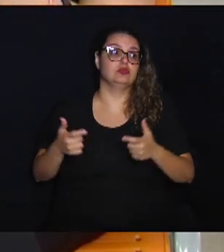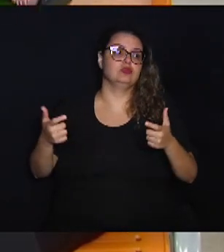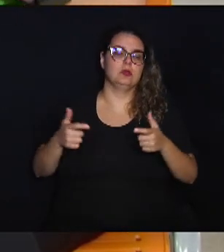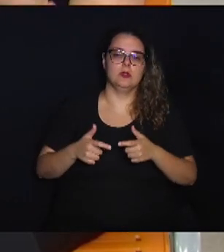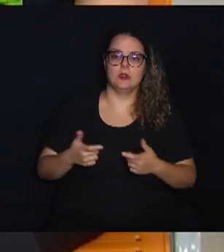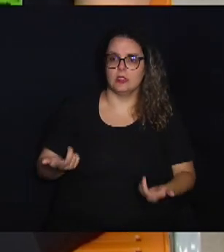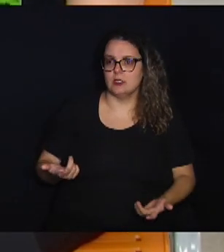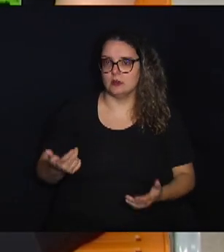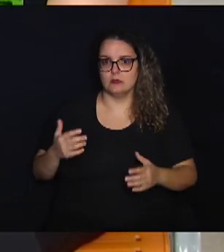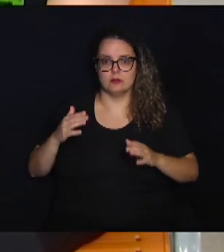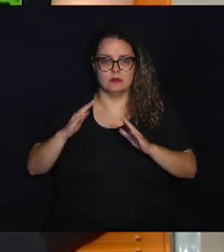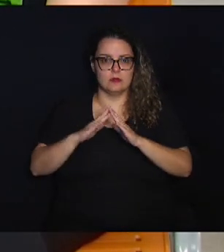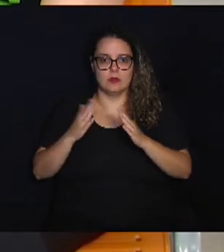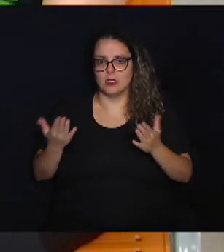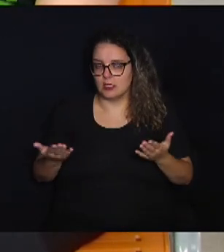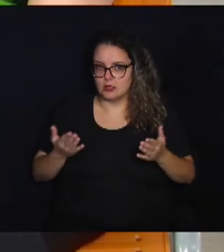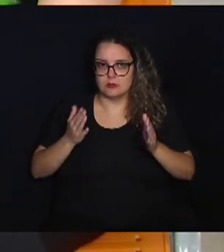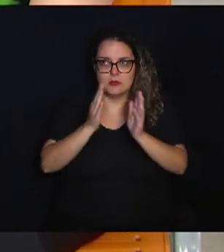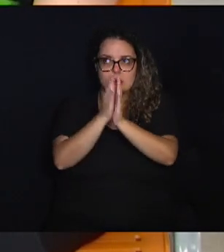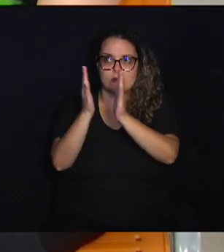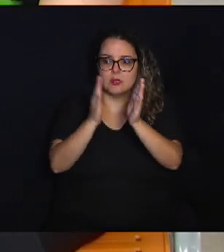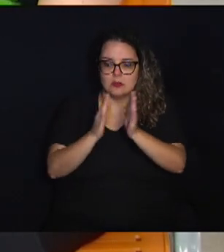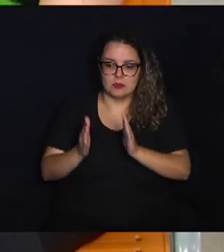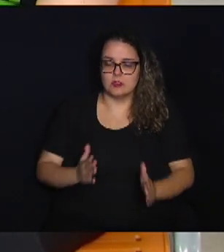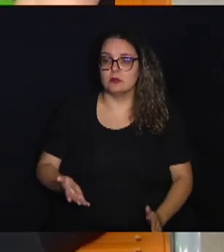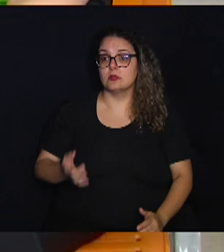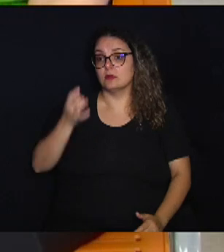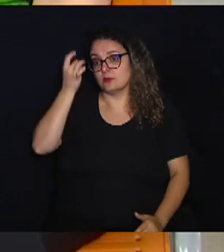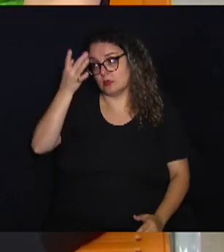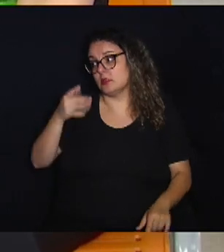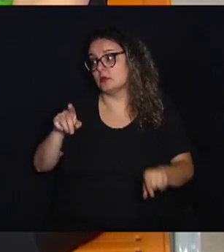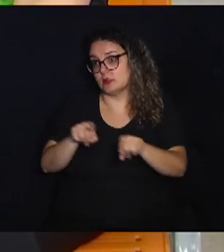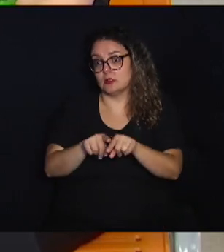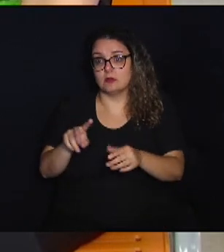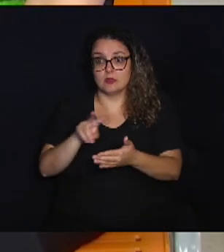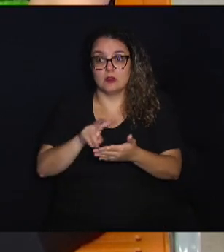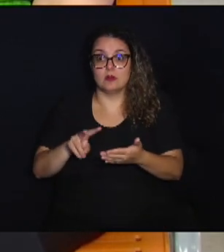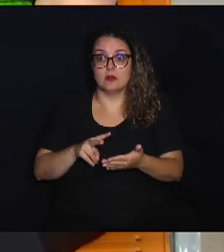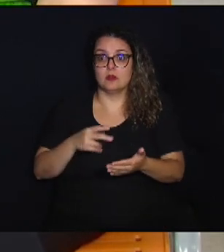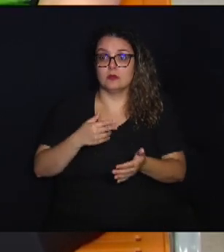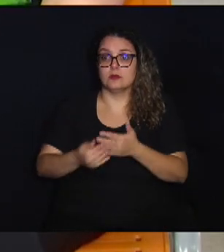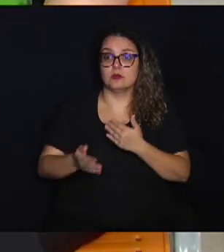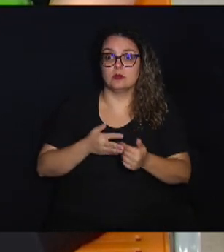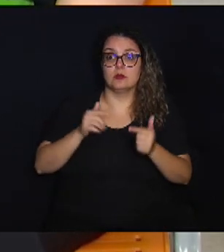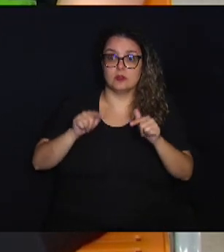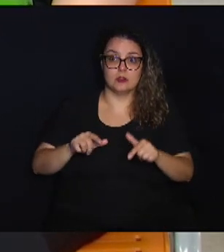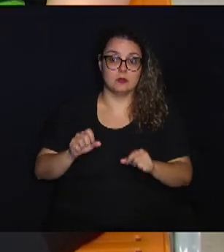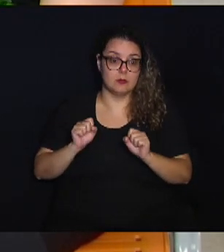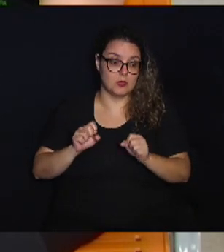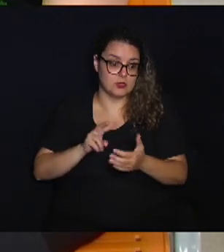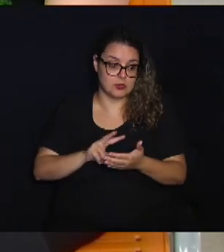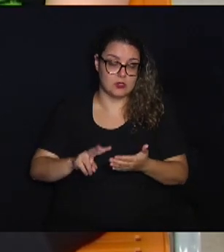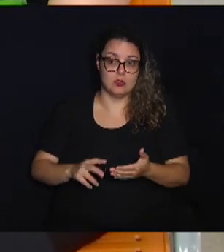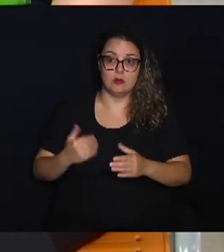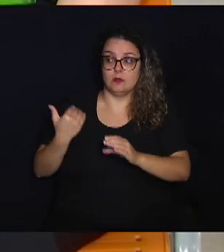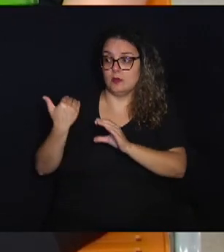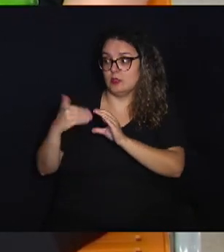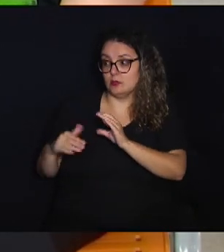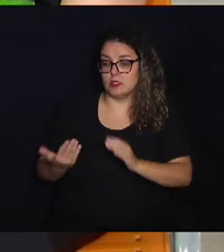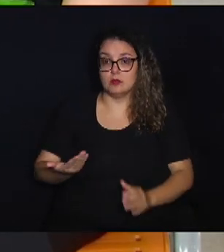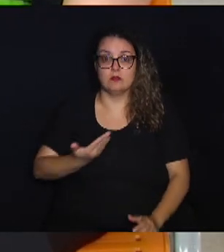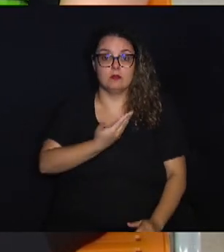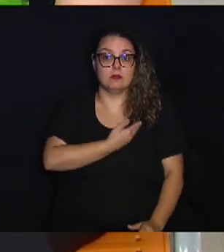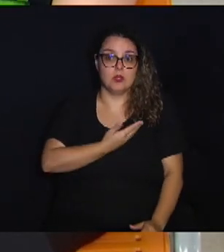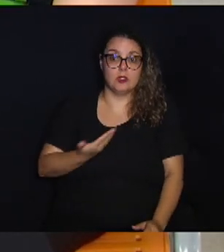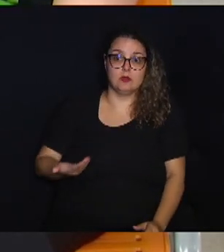na sua casa, na sua estante e tudo mais, o que facilita também a leitura. Você pode ler de qualquer lugar, você pode enviar para um colega